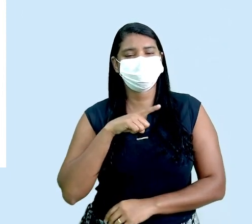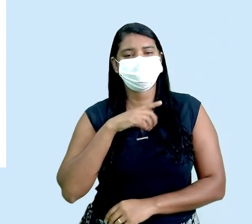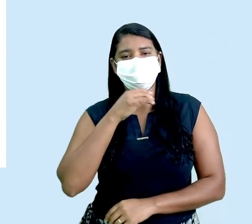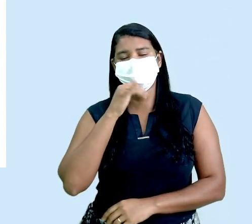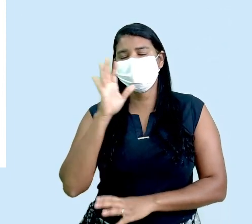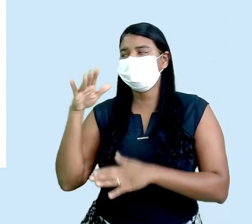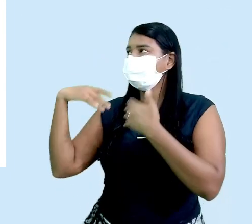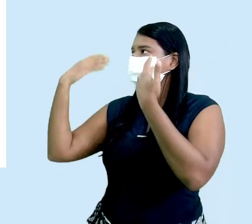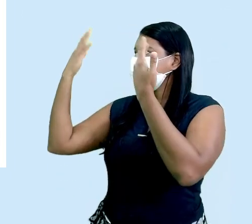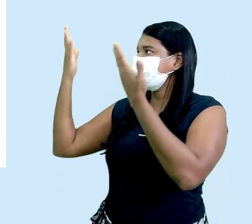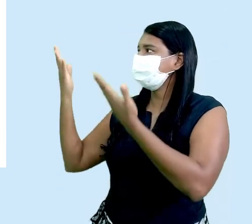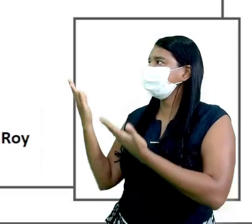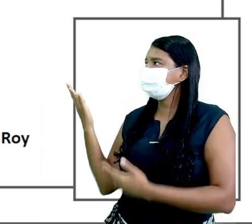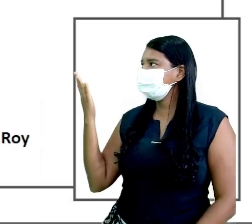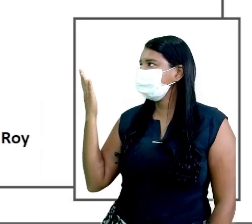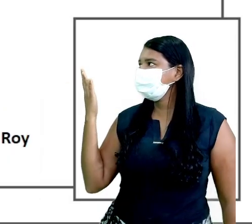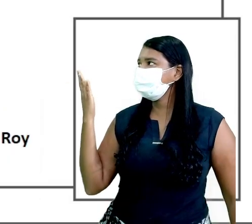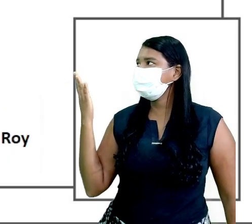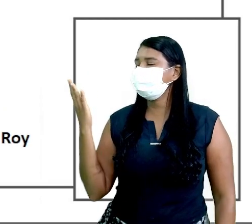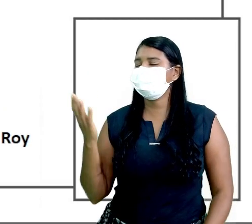uma certa